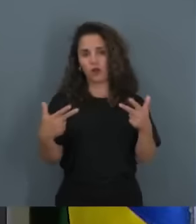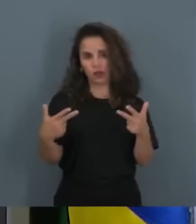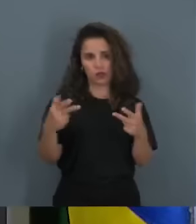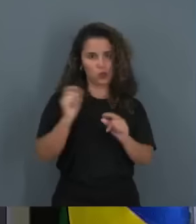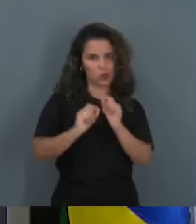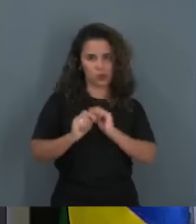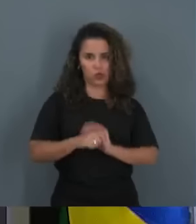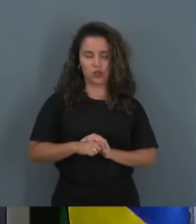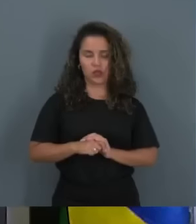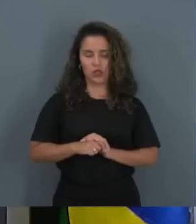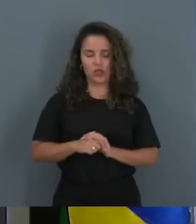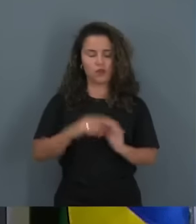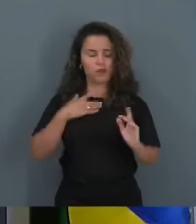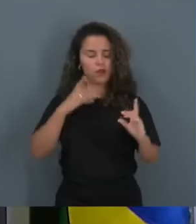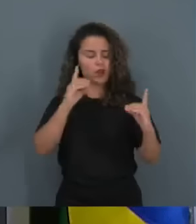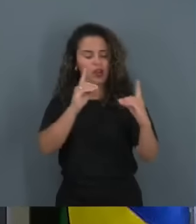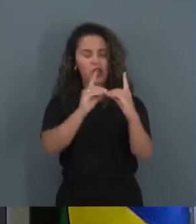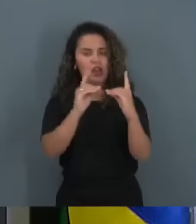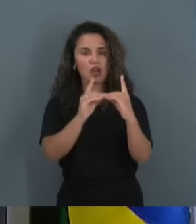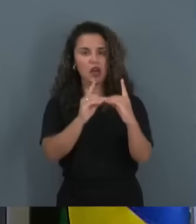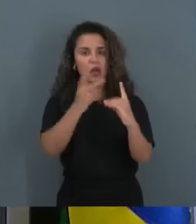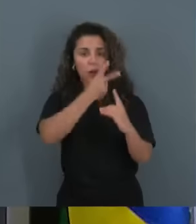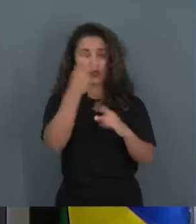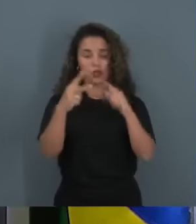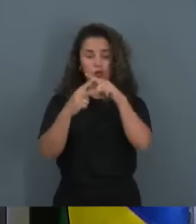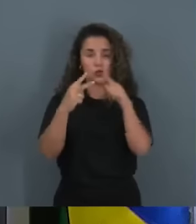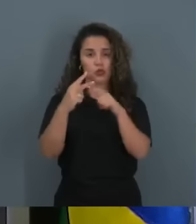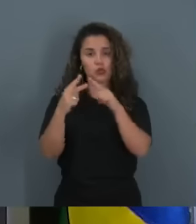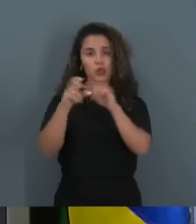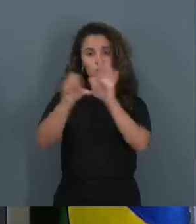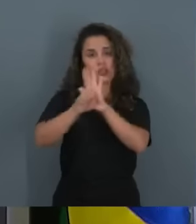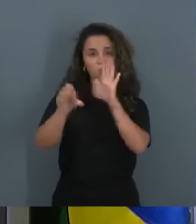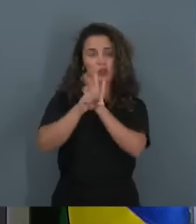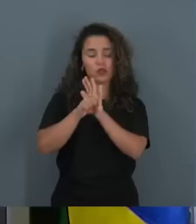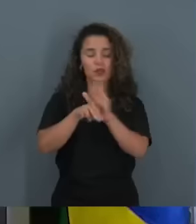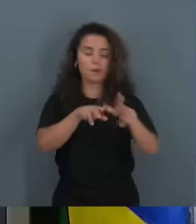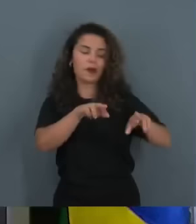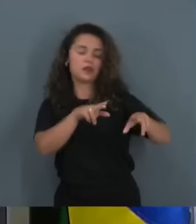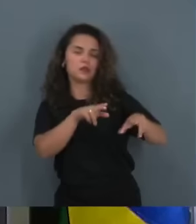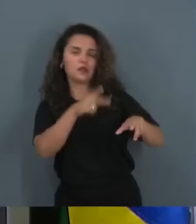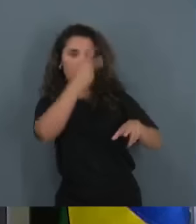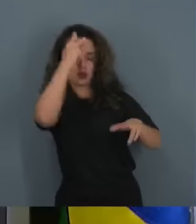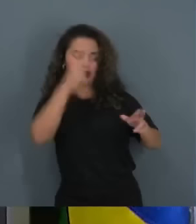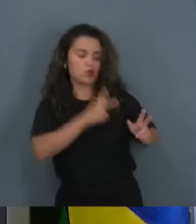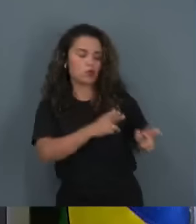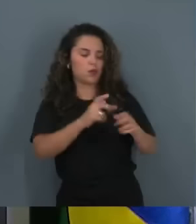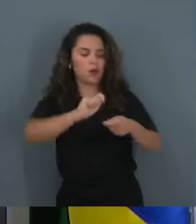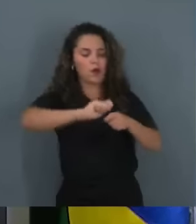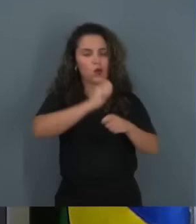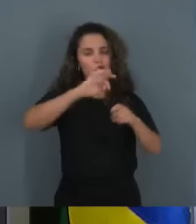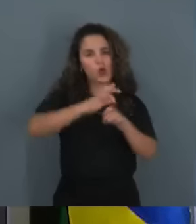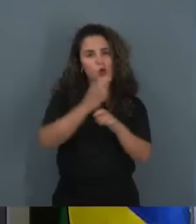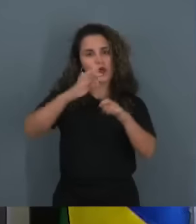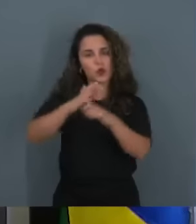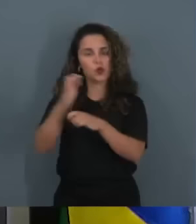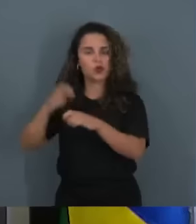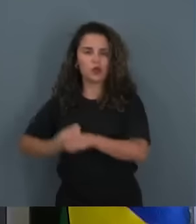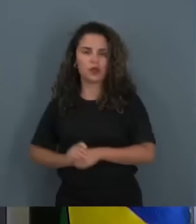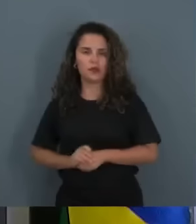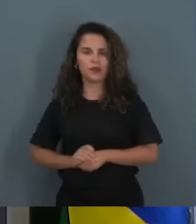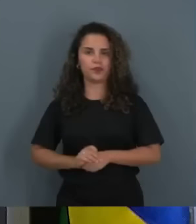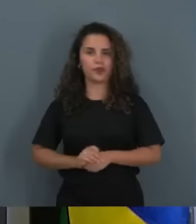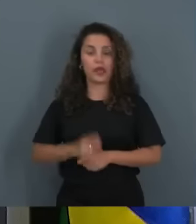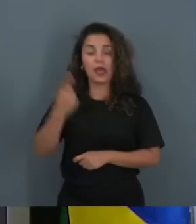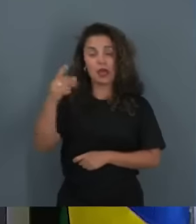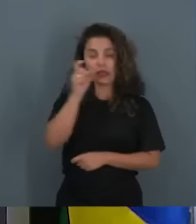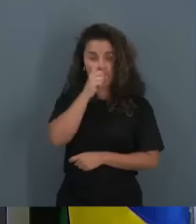foi abordado por 2 vigaristas que se passavam por alfaiates. Os impostores ofereceram-se